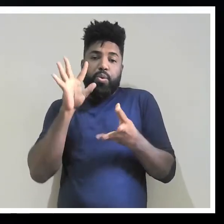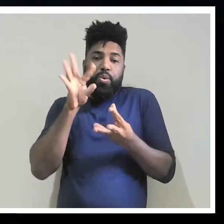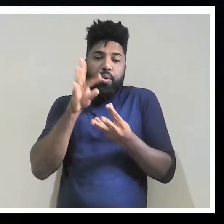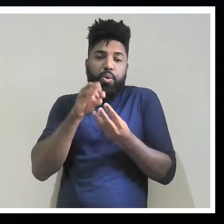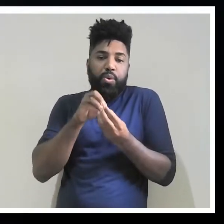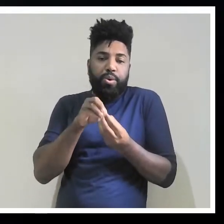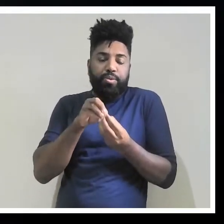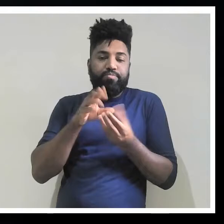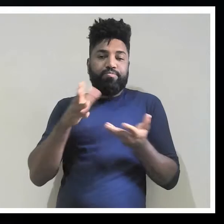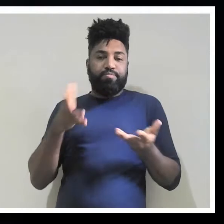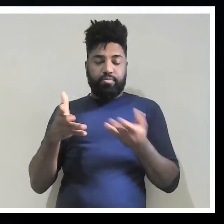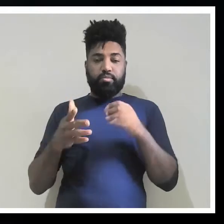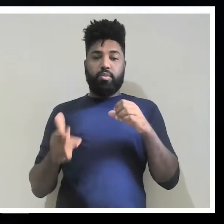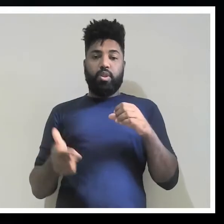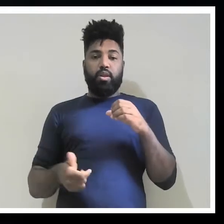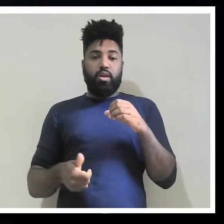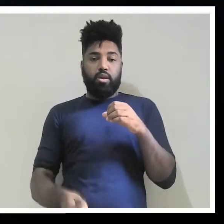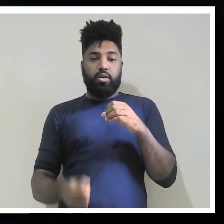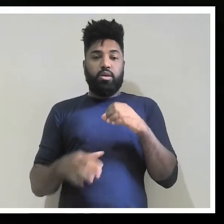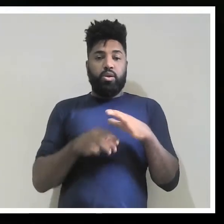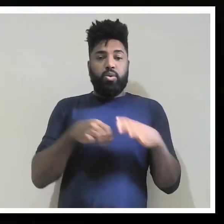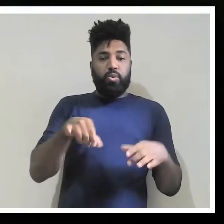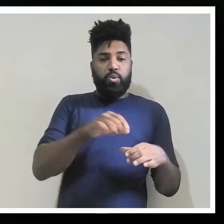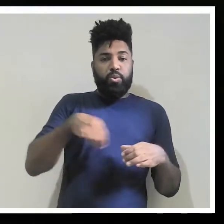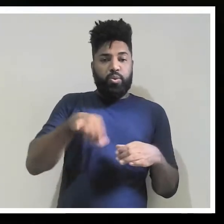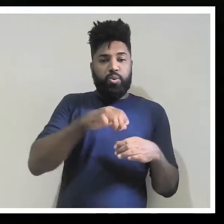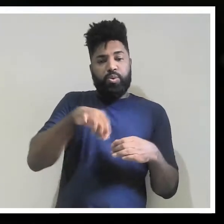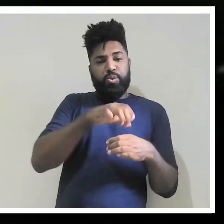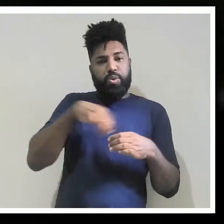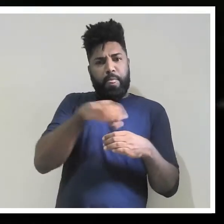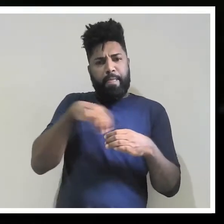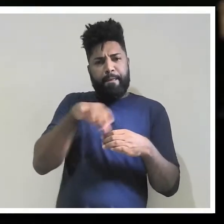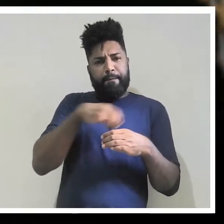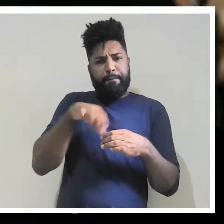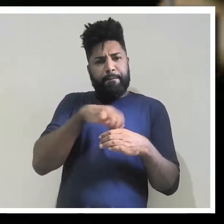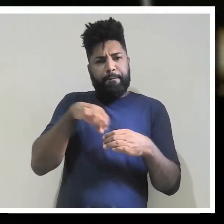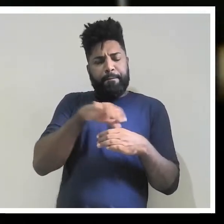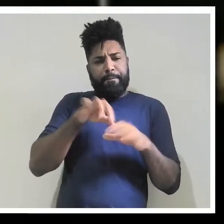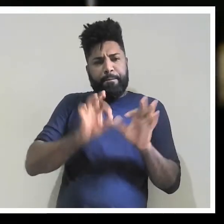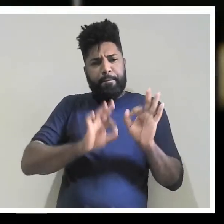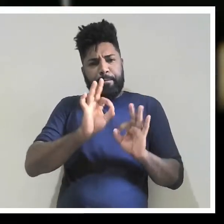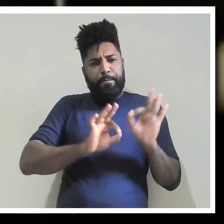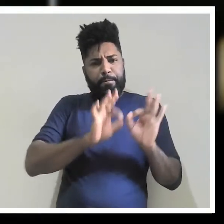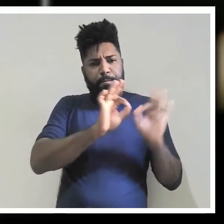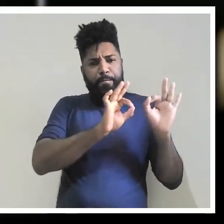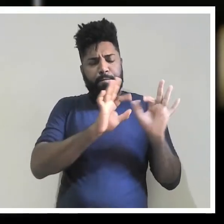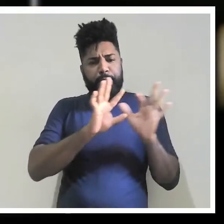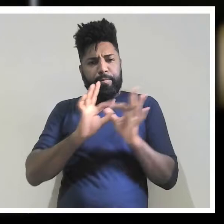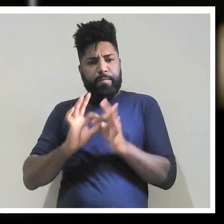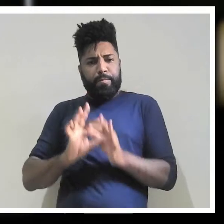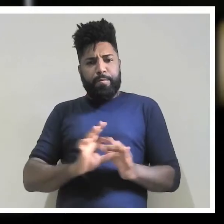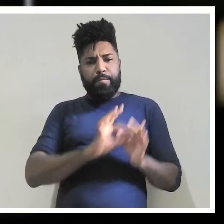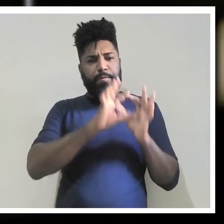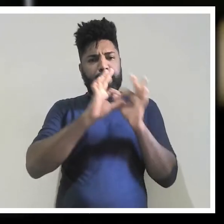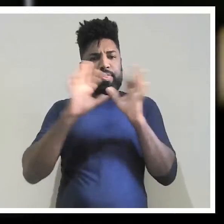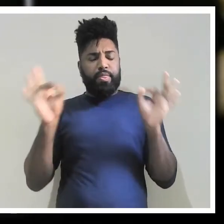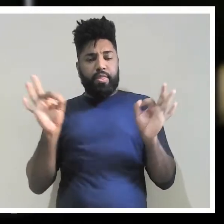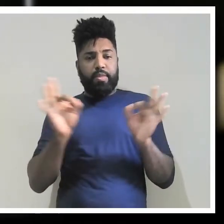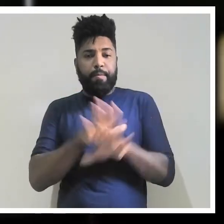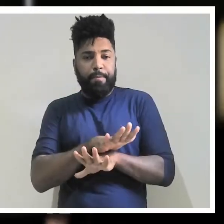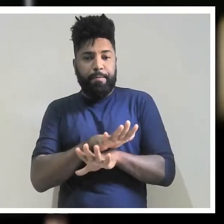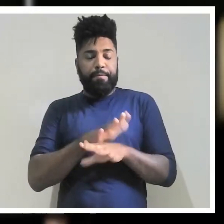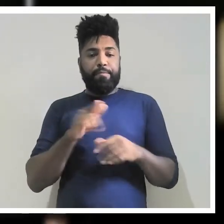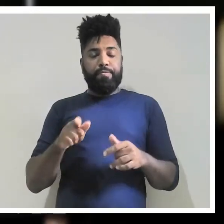ligamos a agitação. Aqui nós terminamos de montar o nosso sistema. Eu vou colocar um suporte universal e deixar o nosso becker